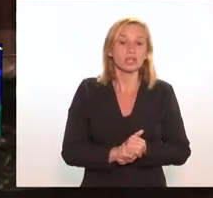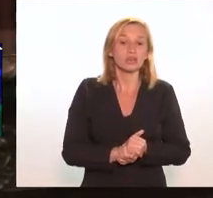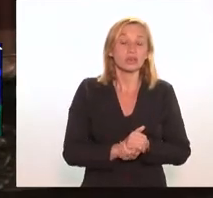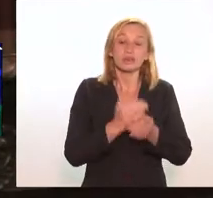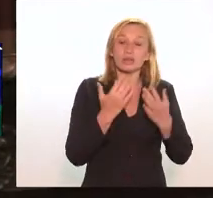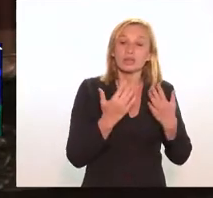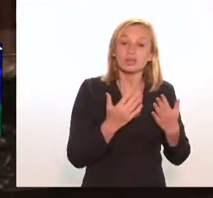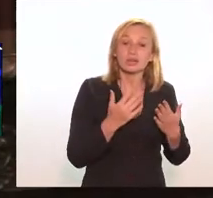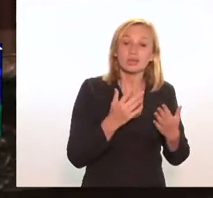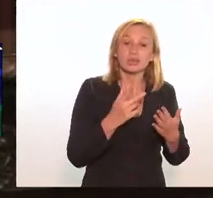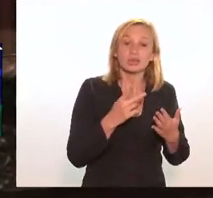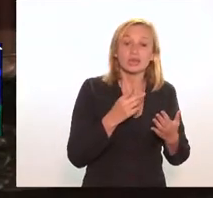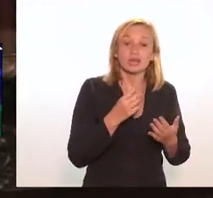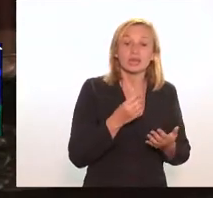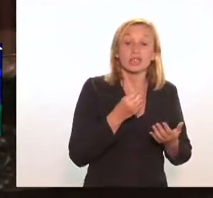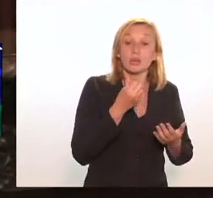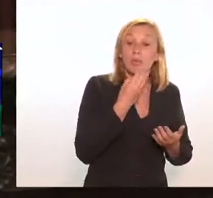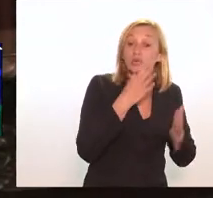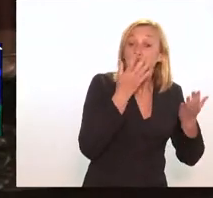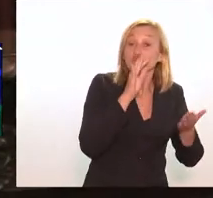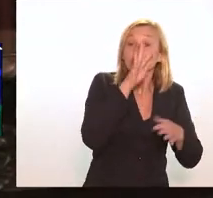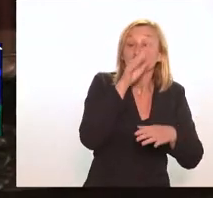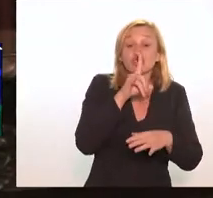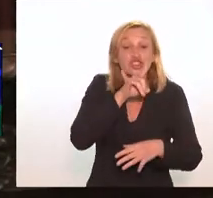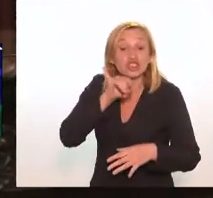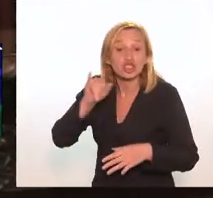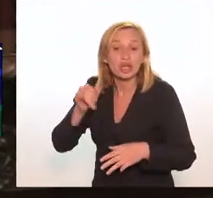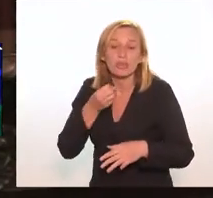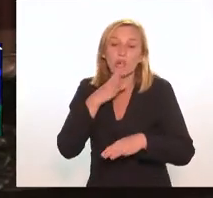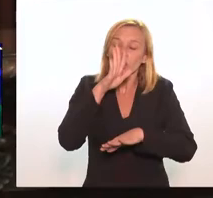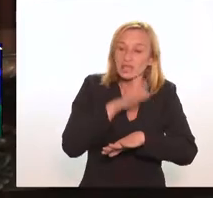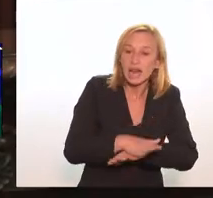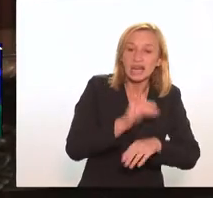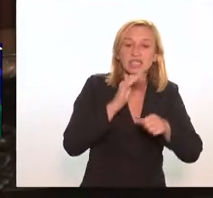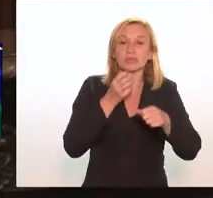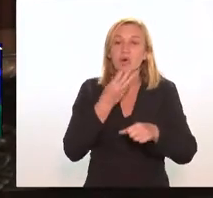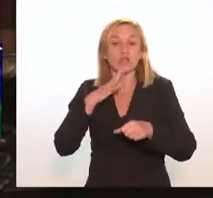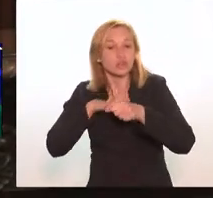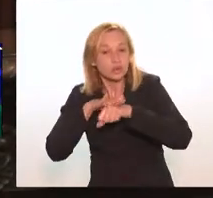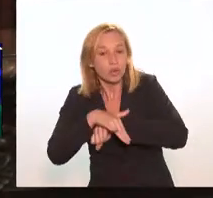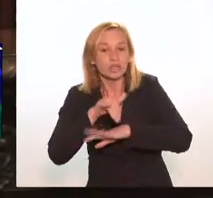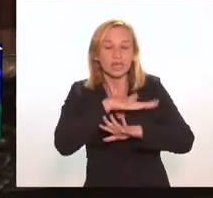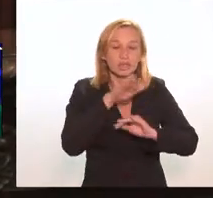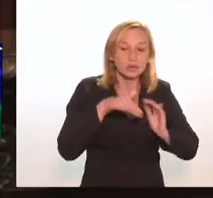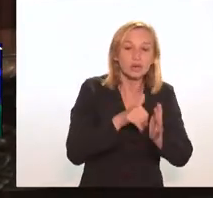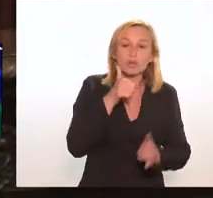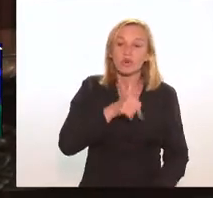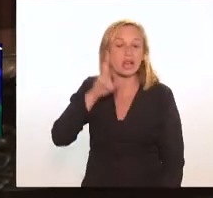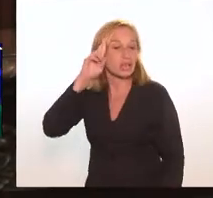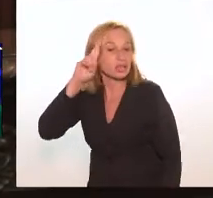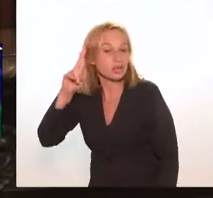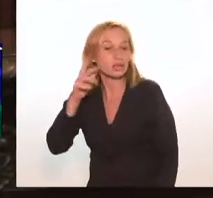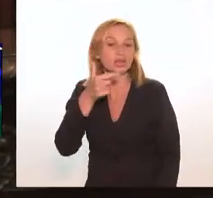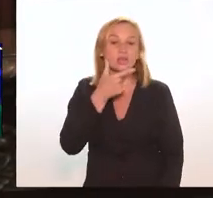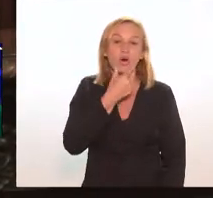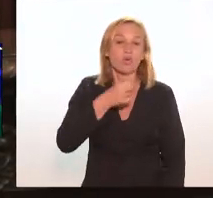saudando as pessoas presentes e dizendo boa noite, senhoras e